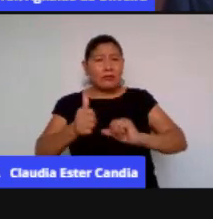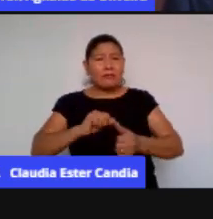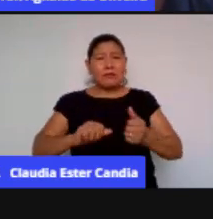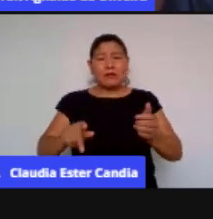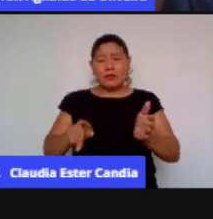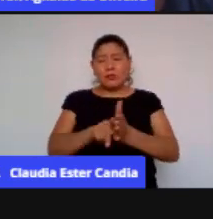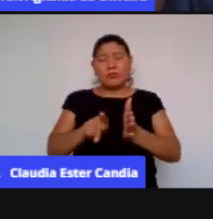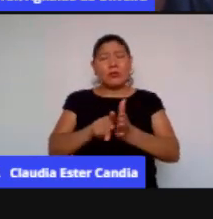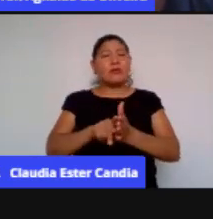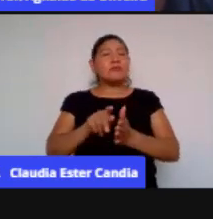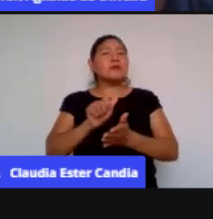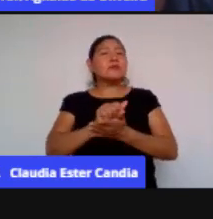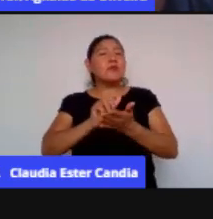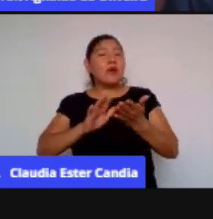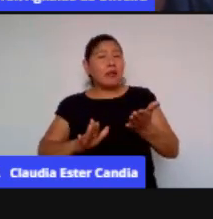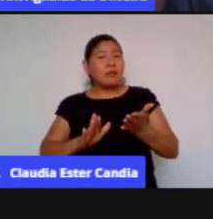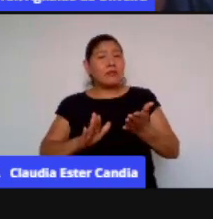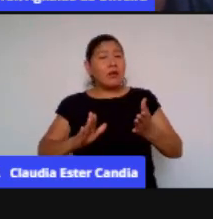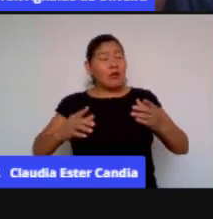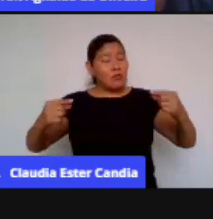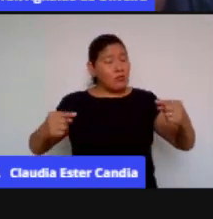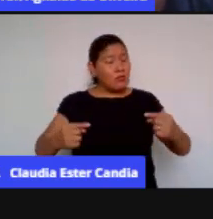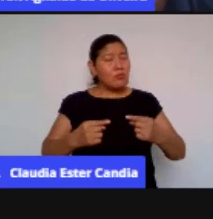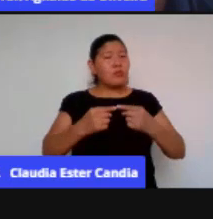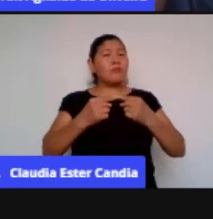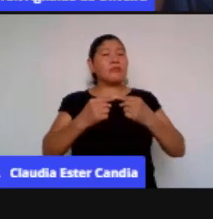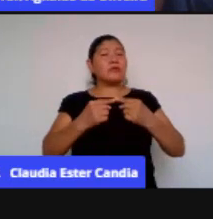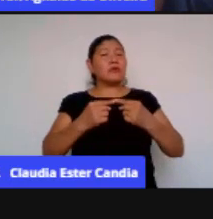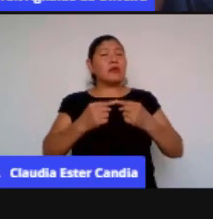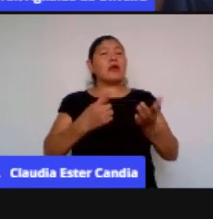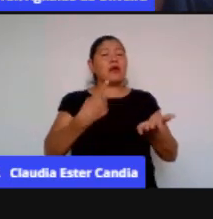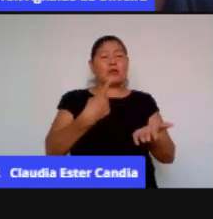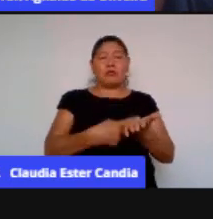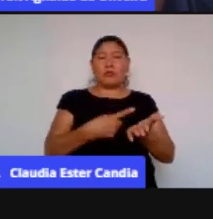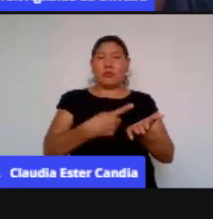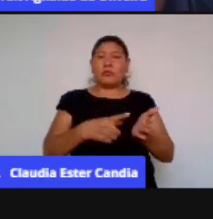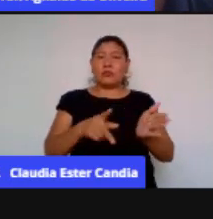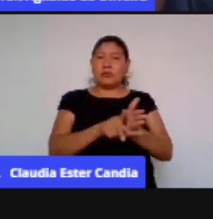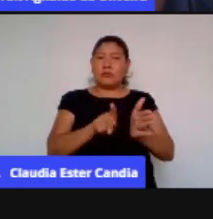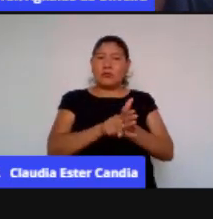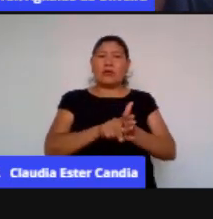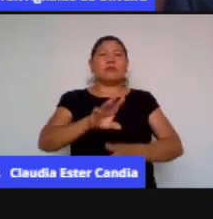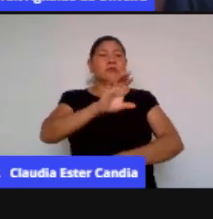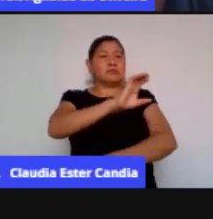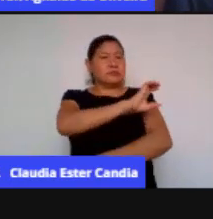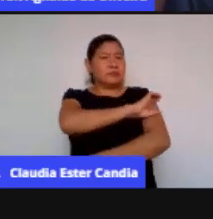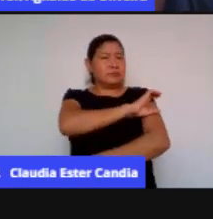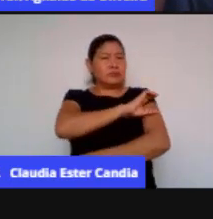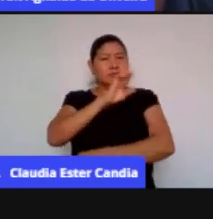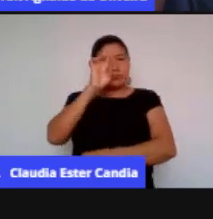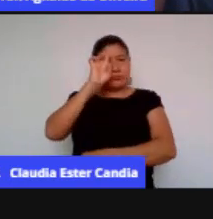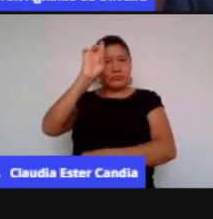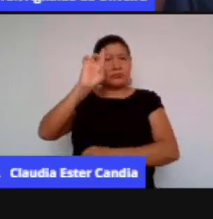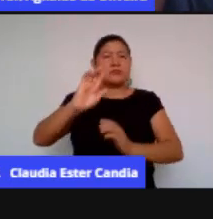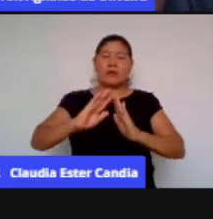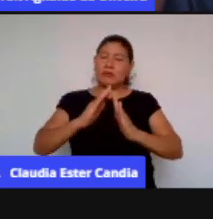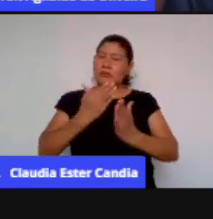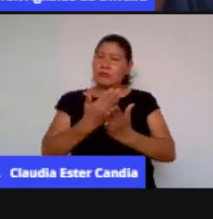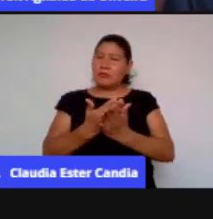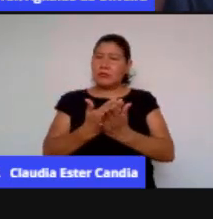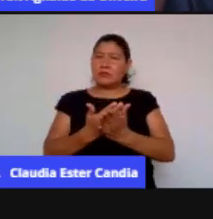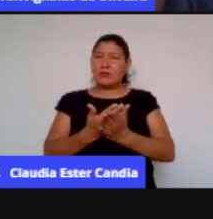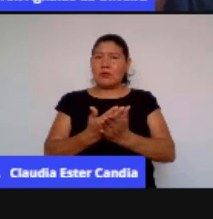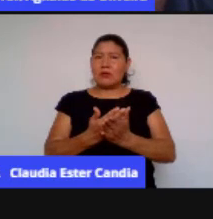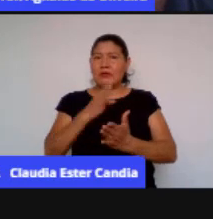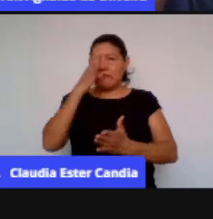esses acordos feitos entre a gestão escolar e você e todos os professores da escola, defina como você vai fazer esse